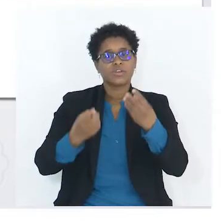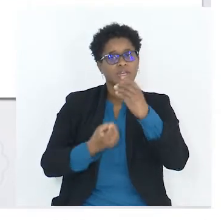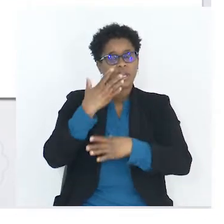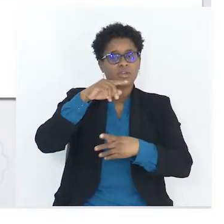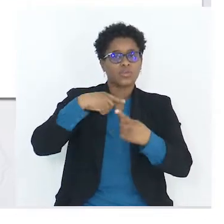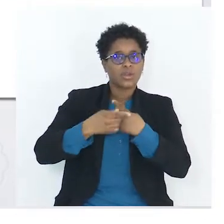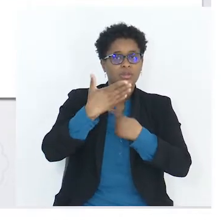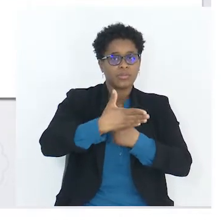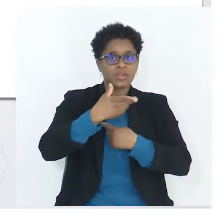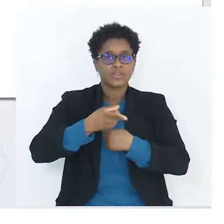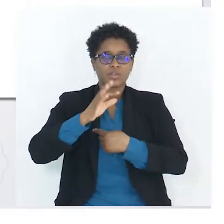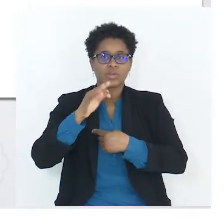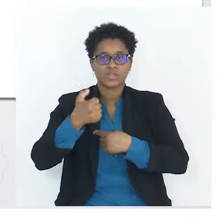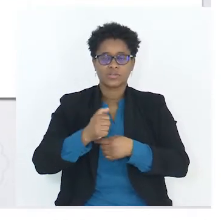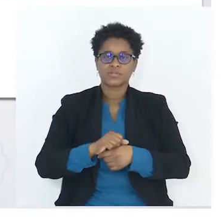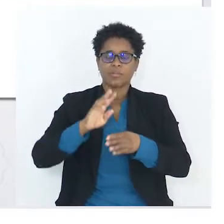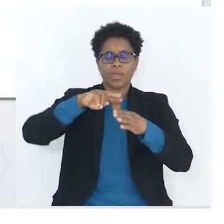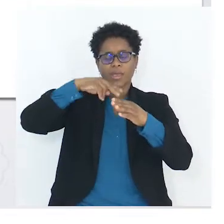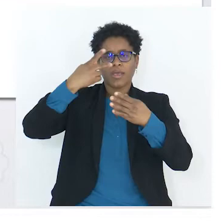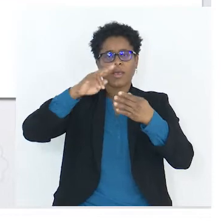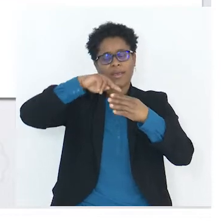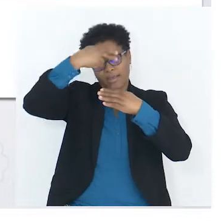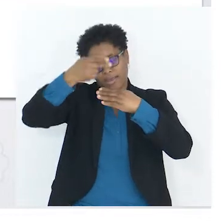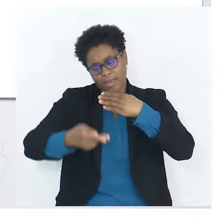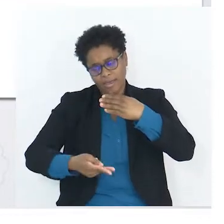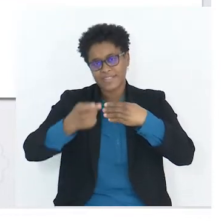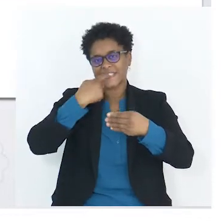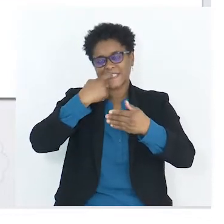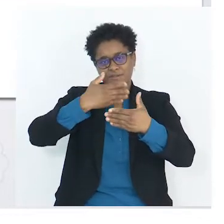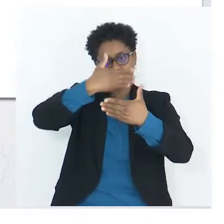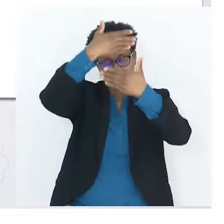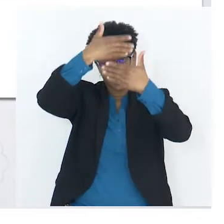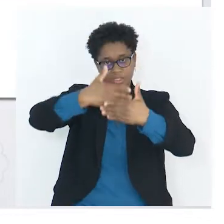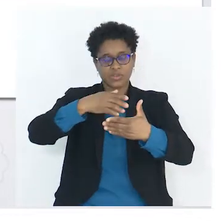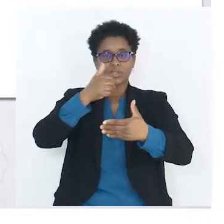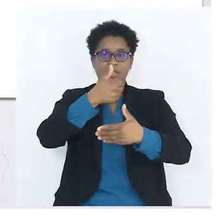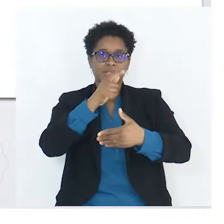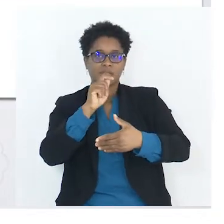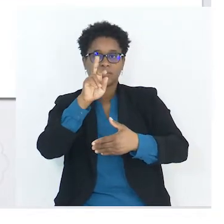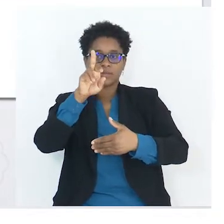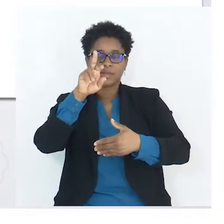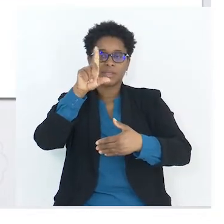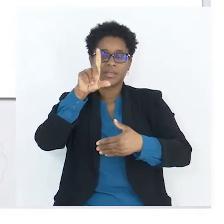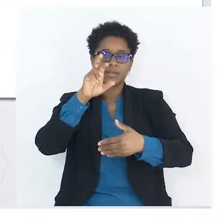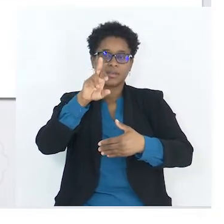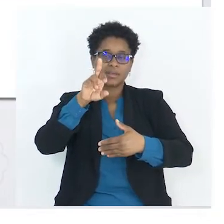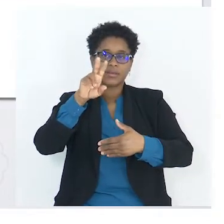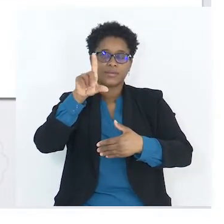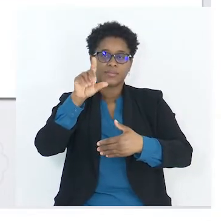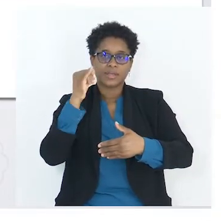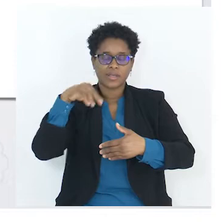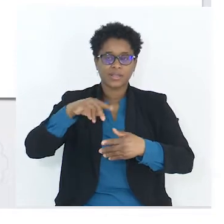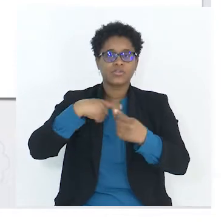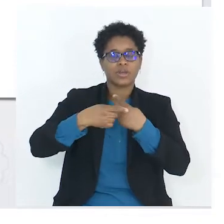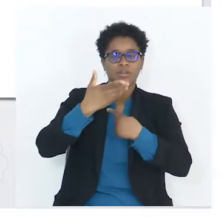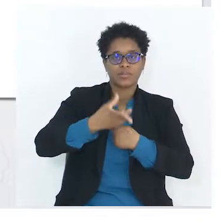A queda do Muro de Berlim, no ano 1989. E a